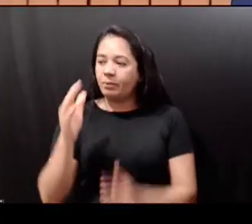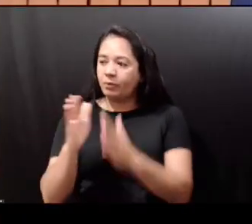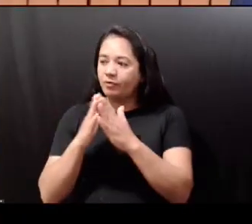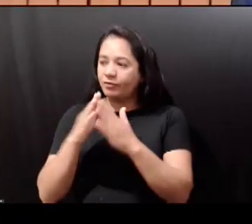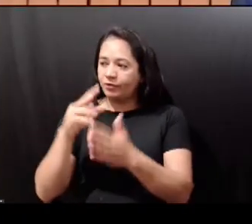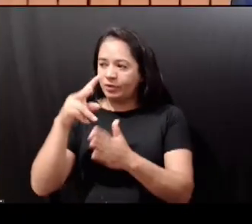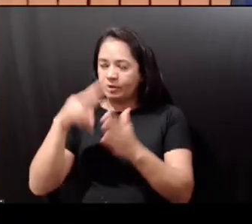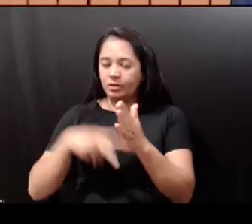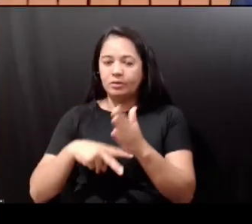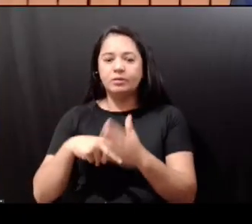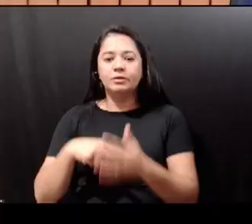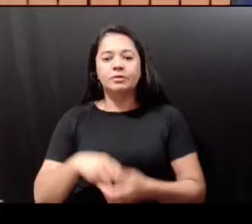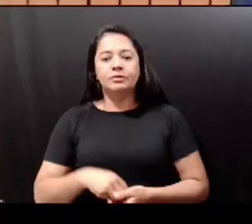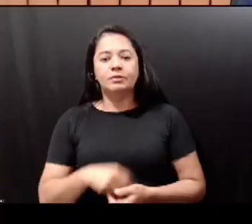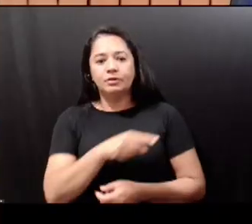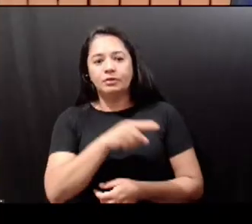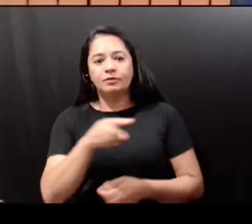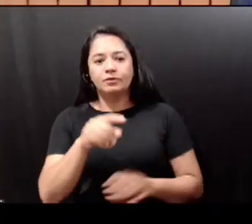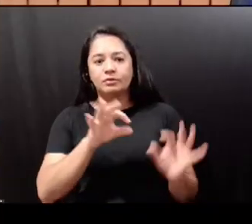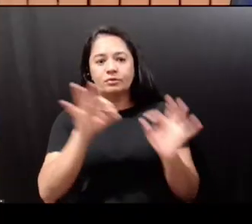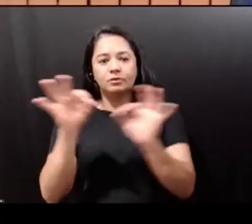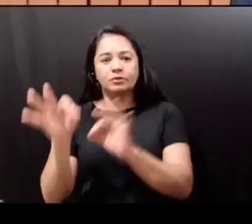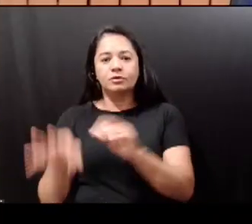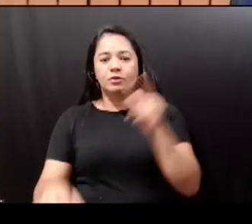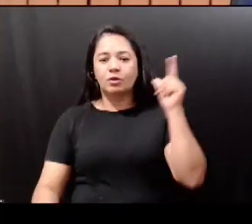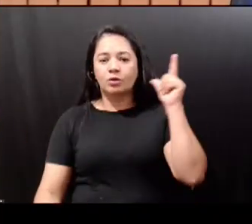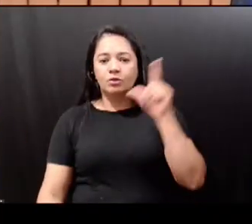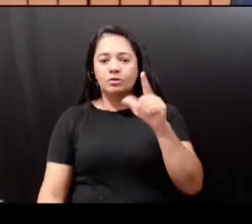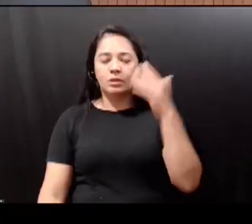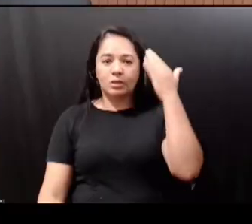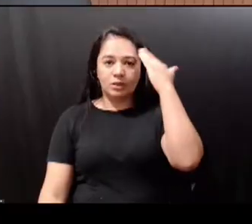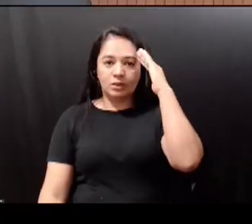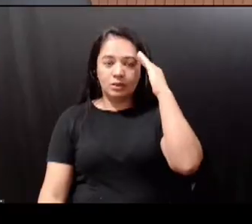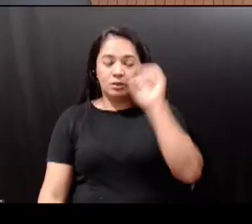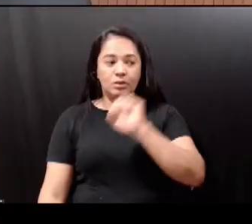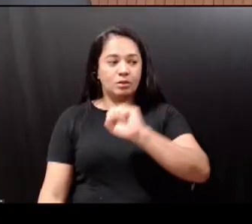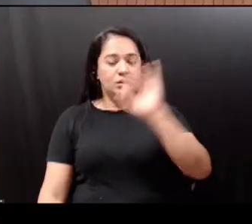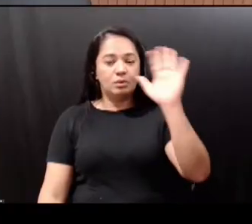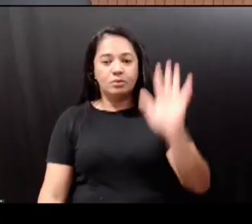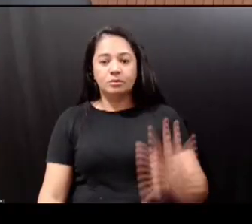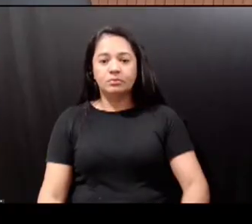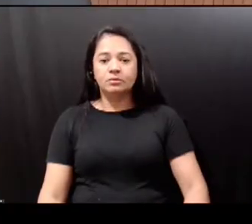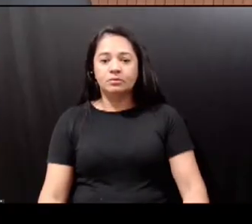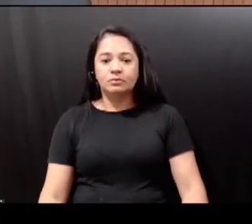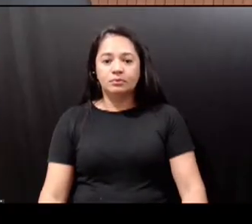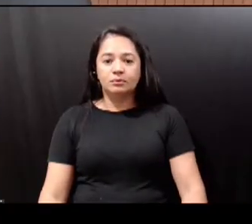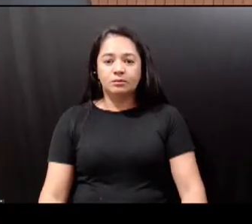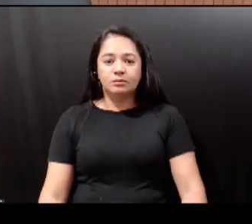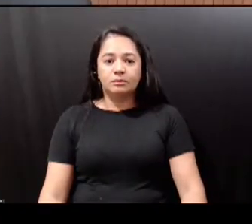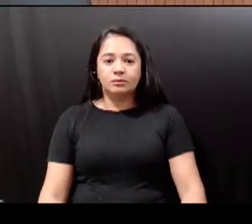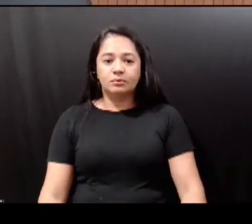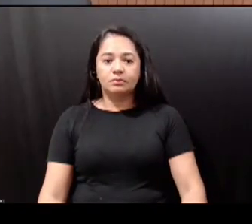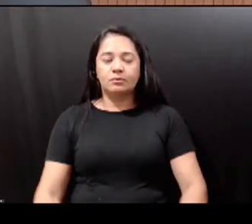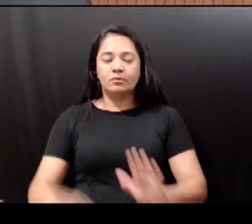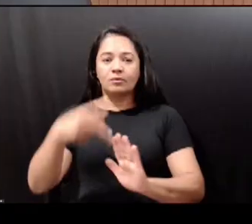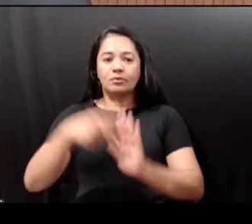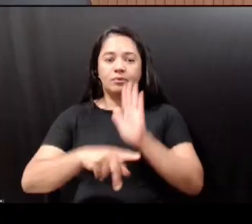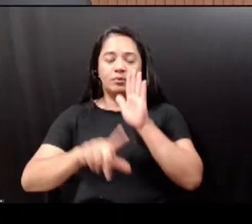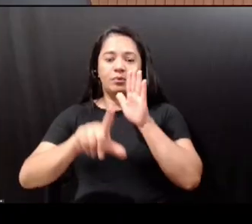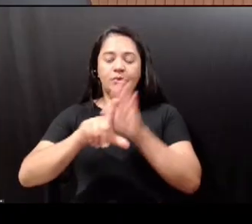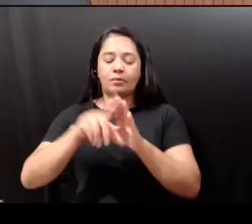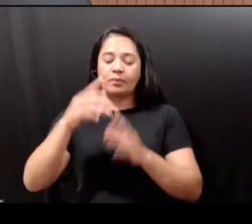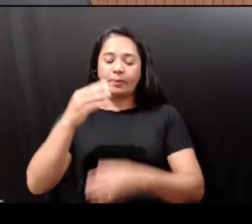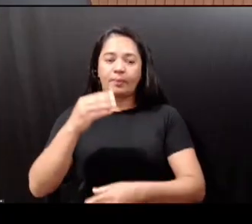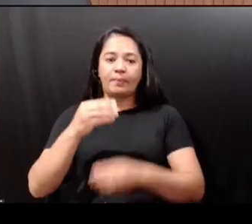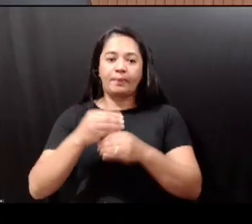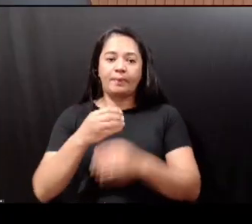nos assiste possa ter o entendimento do que se trata esse projeto. Projeto de Lei Complementar 67 de